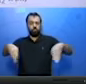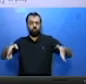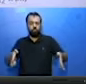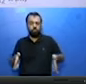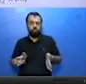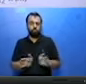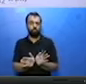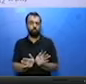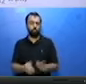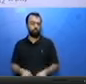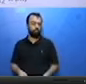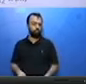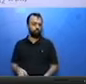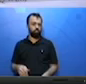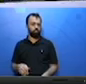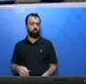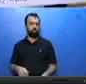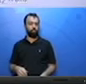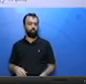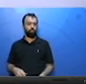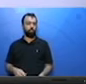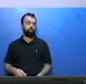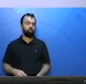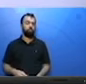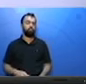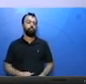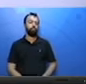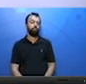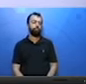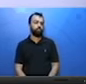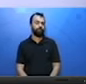É esse quadrilátero irregular.